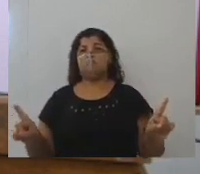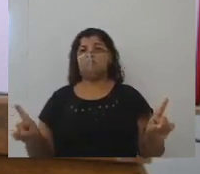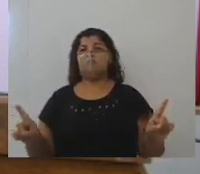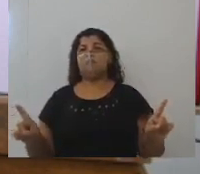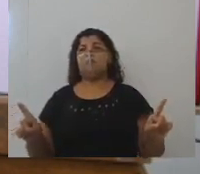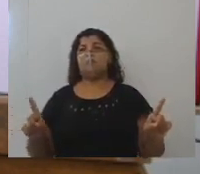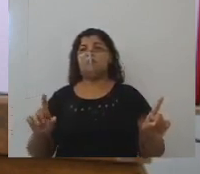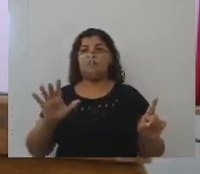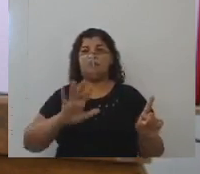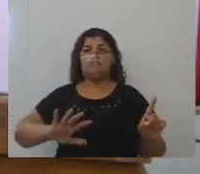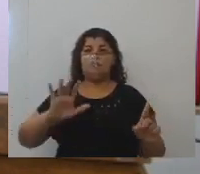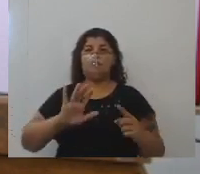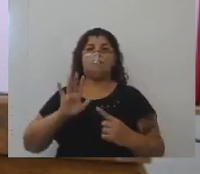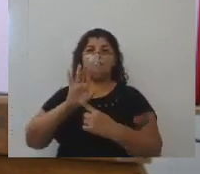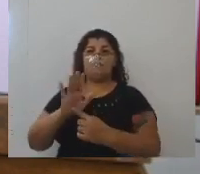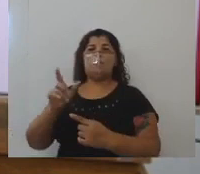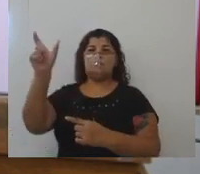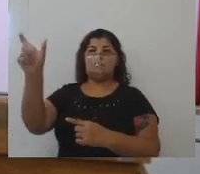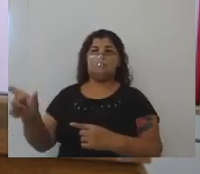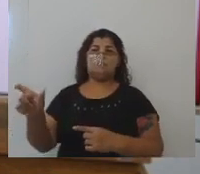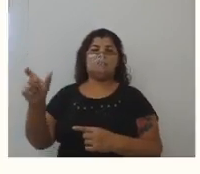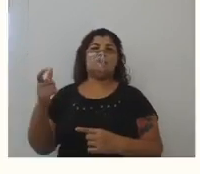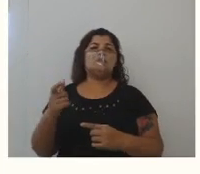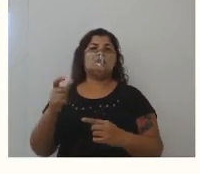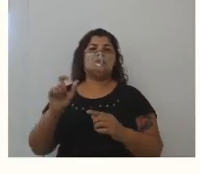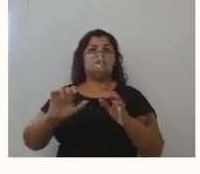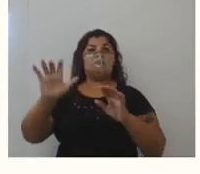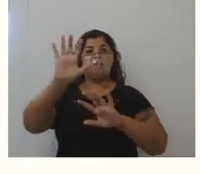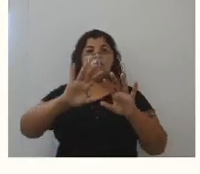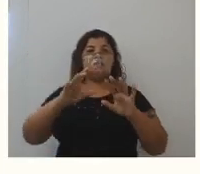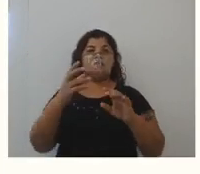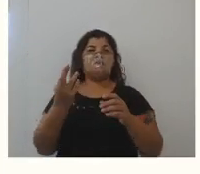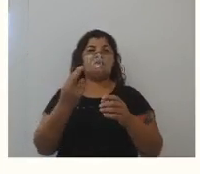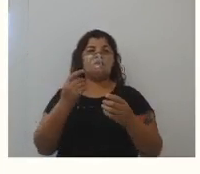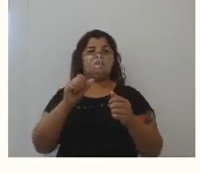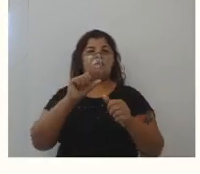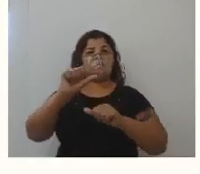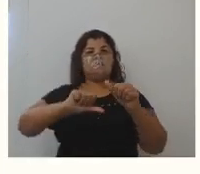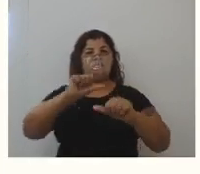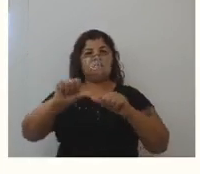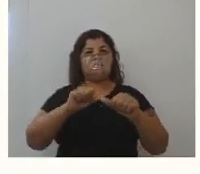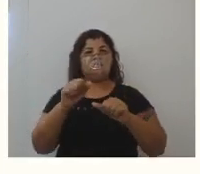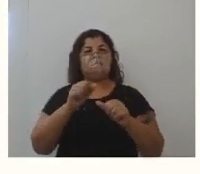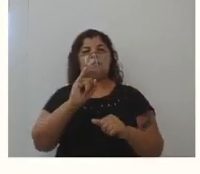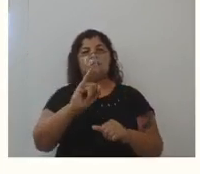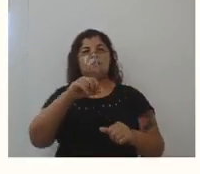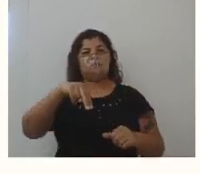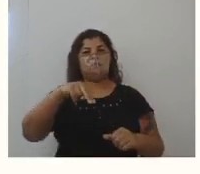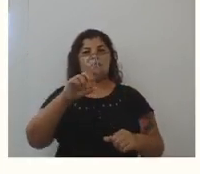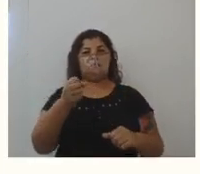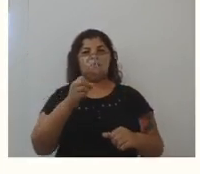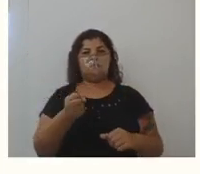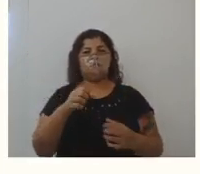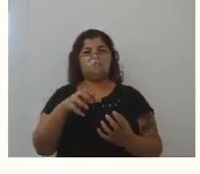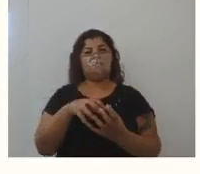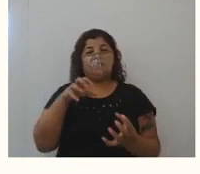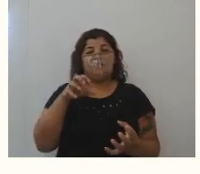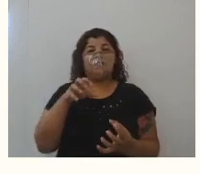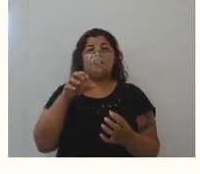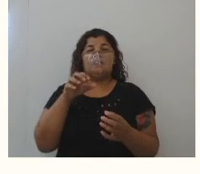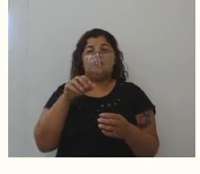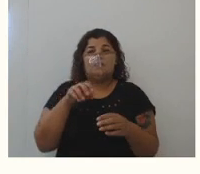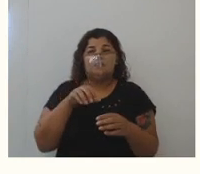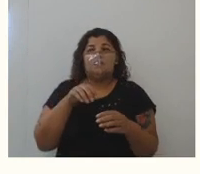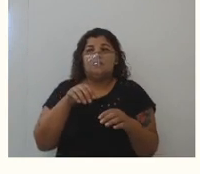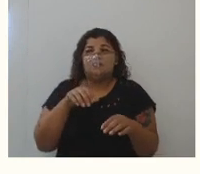essa imagem que é lá da Diplomatique, que fala da reforma da Previdência. Aí você vai ter aí, ó, um velhinho, certo? Eu não vou nem dizer esse nome velhinho,